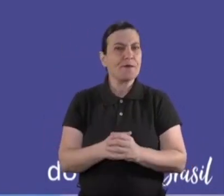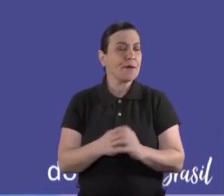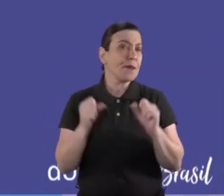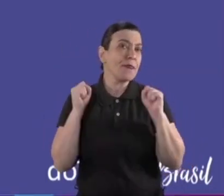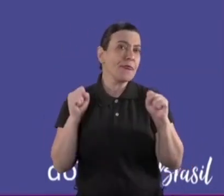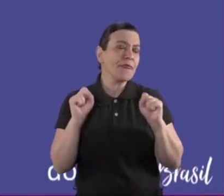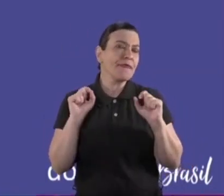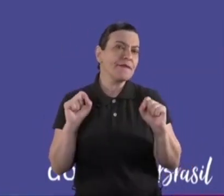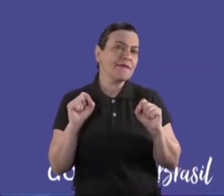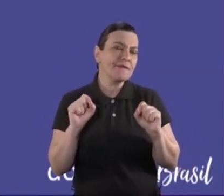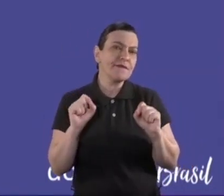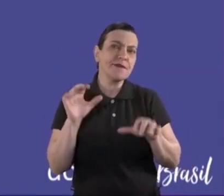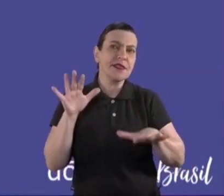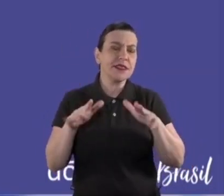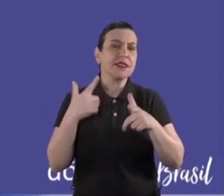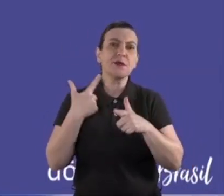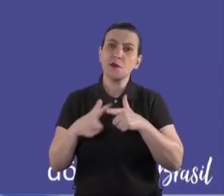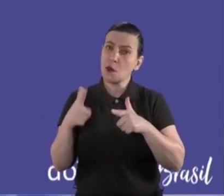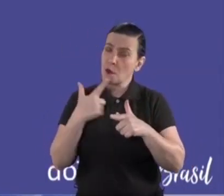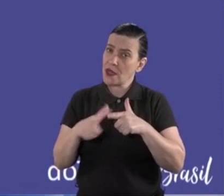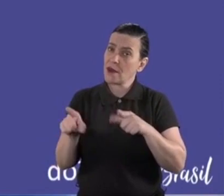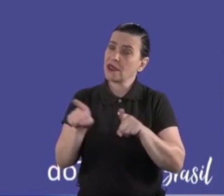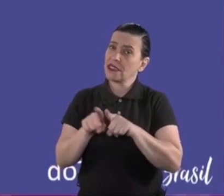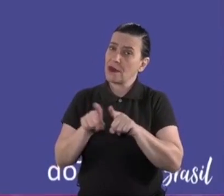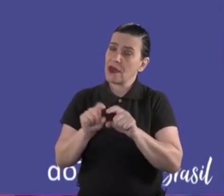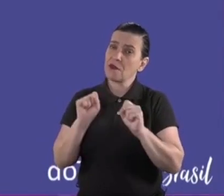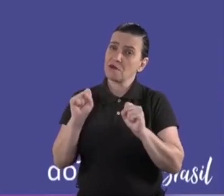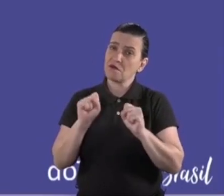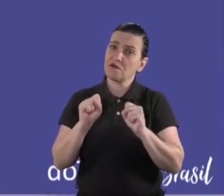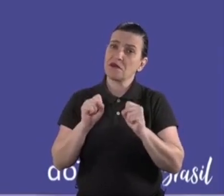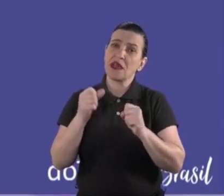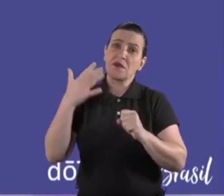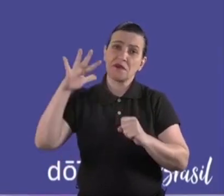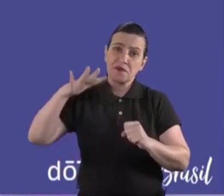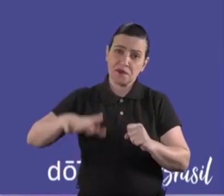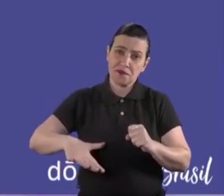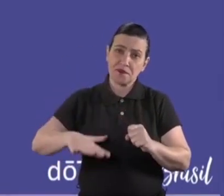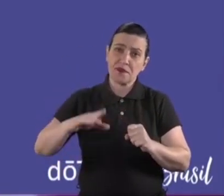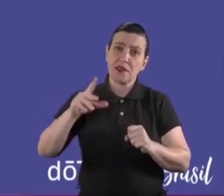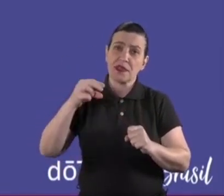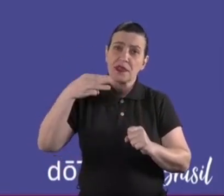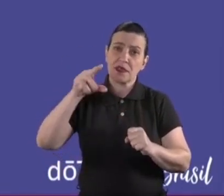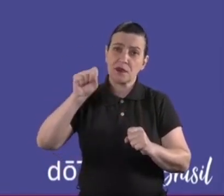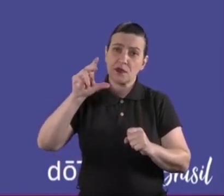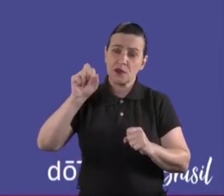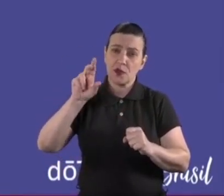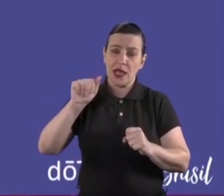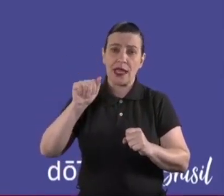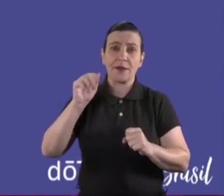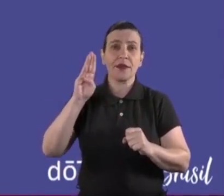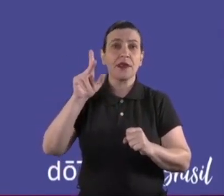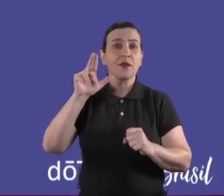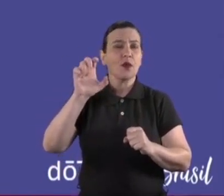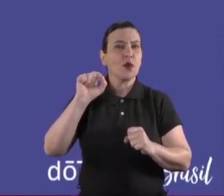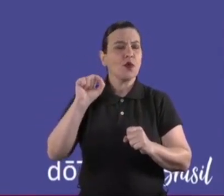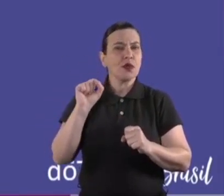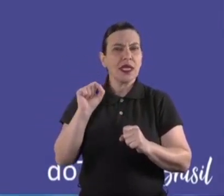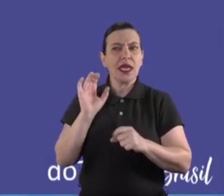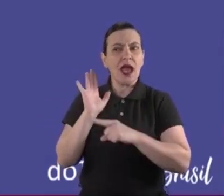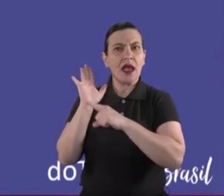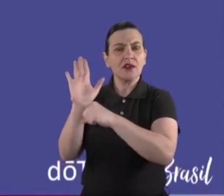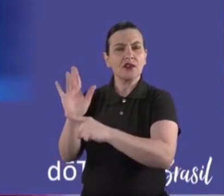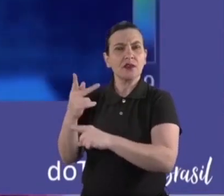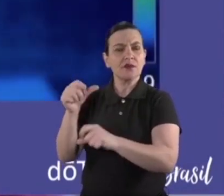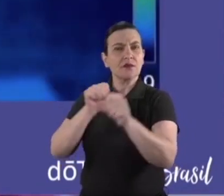pode sinalizar algum problema ou desgaste muscular. Ao aplicar o Deep Blue, nós conseguimos observar que teve uma alteração